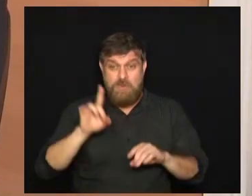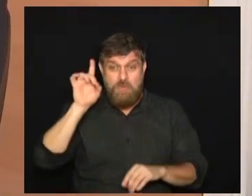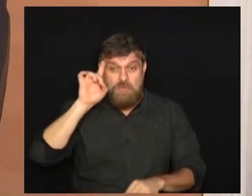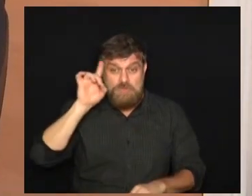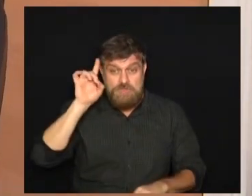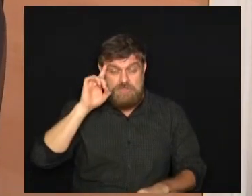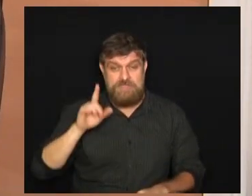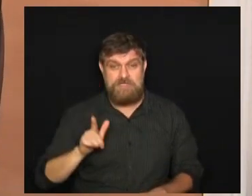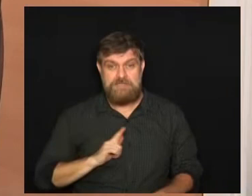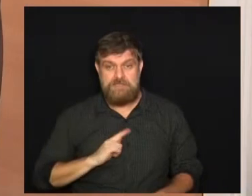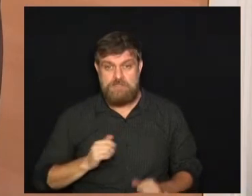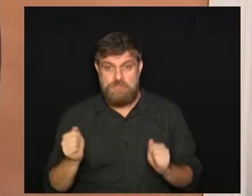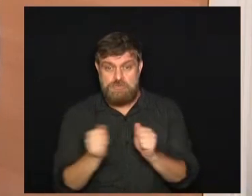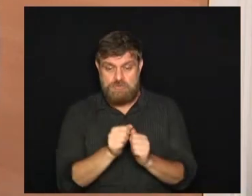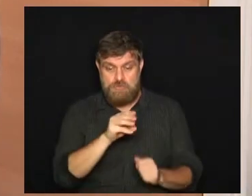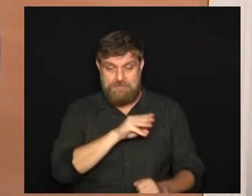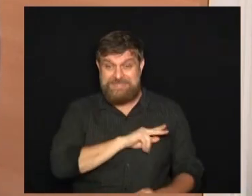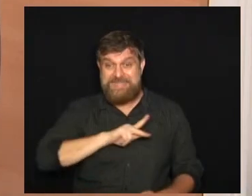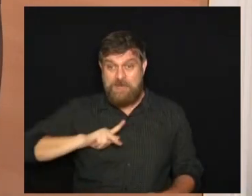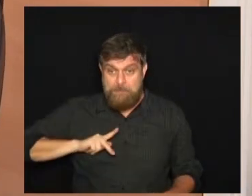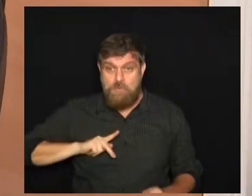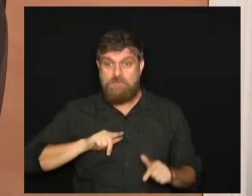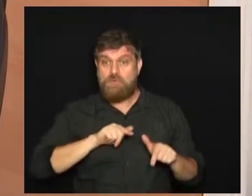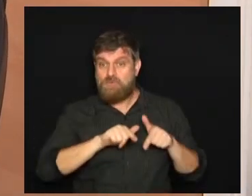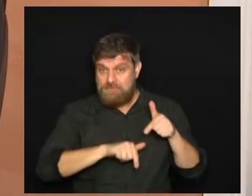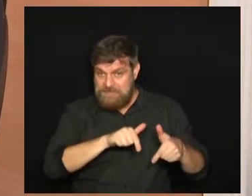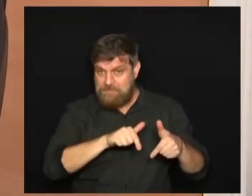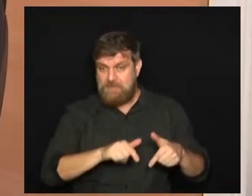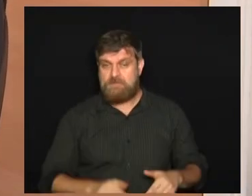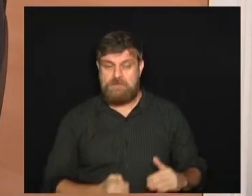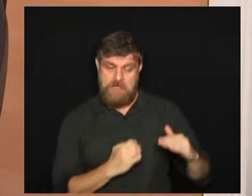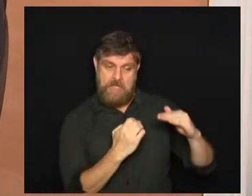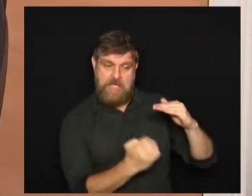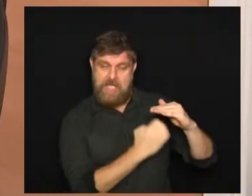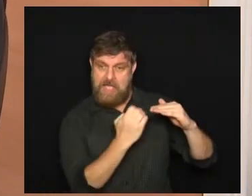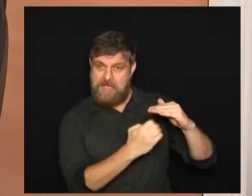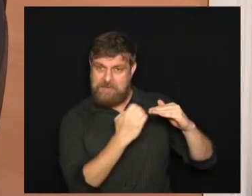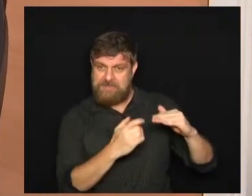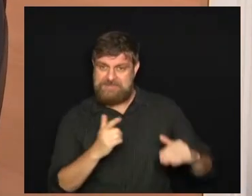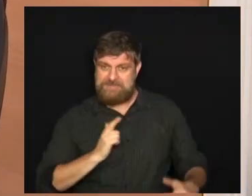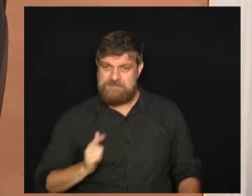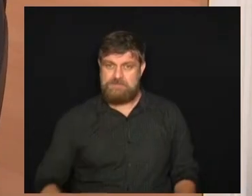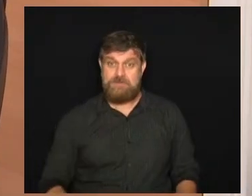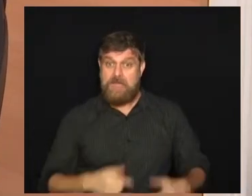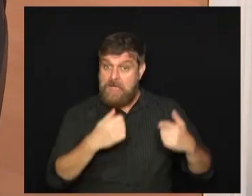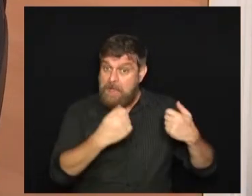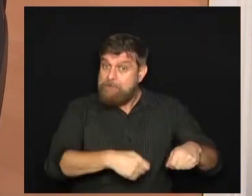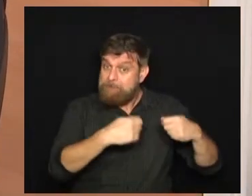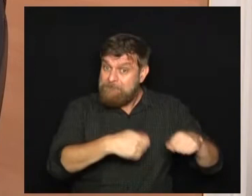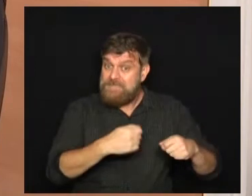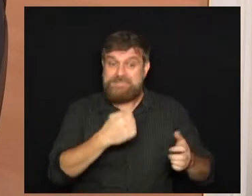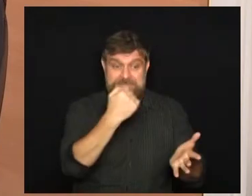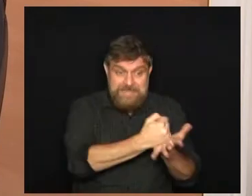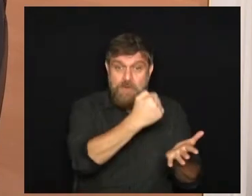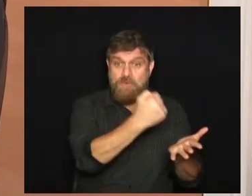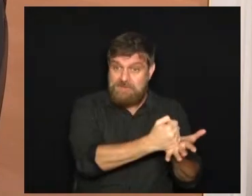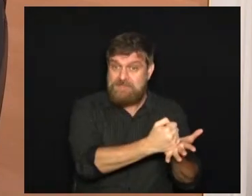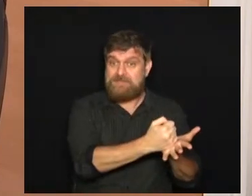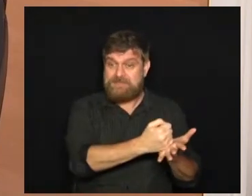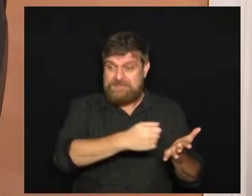é feito em conjunto com o Ministério Público do Trabalho, né? E as empresas que lá estão são empresas que precisam contratar, que estão